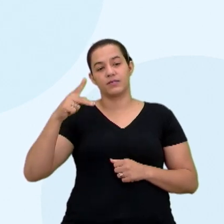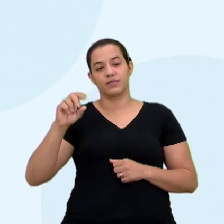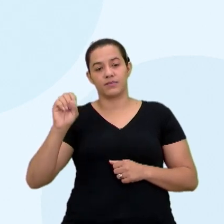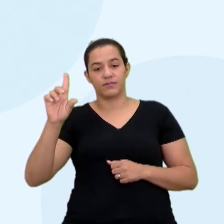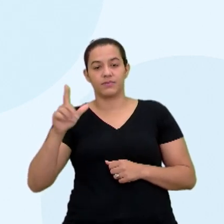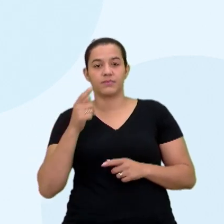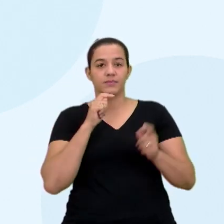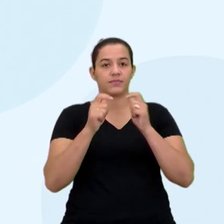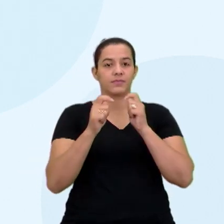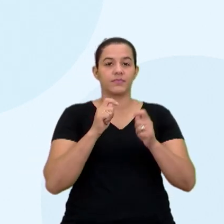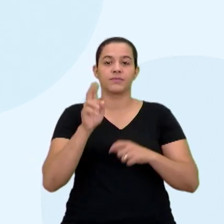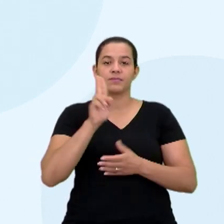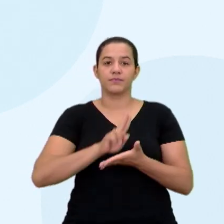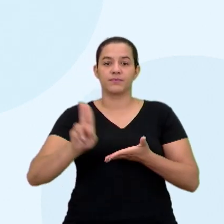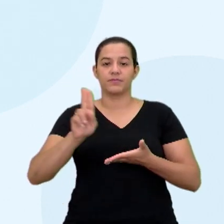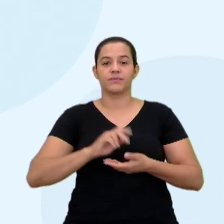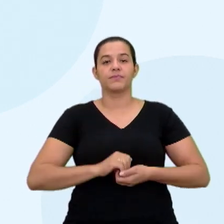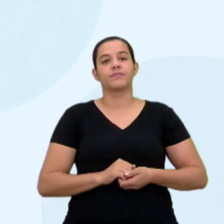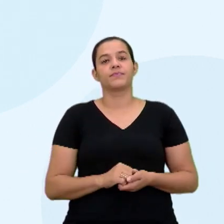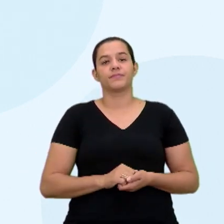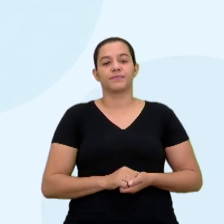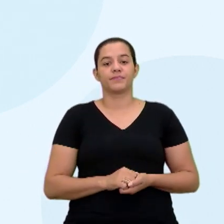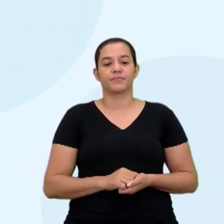Rádio USP.